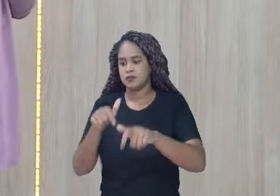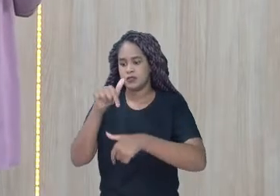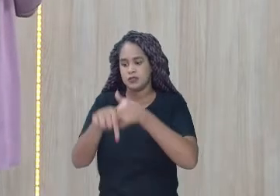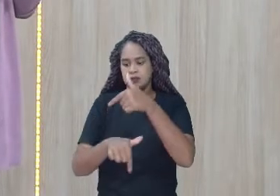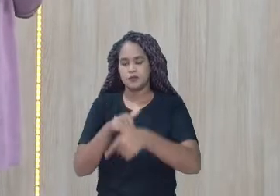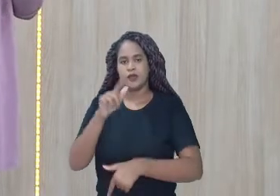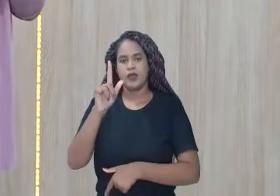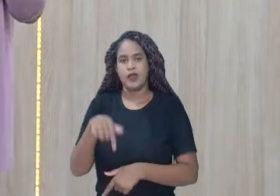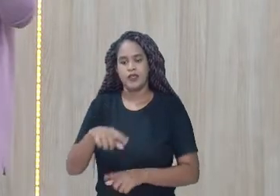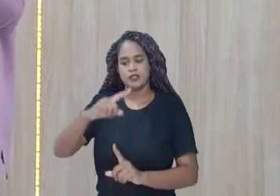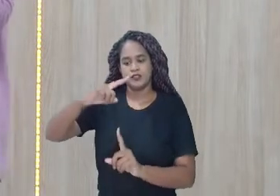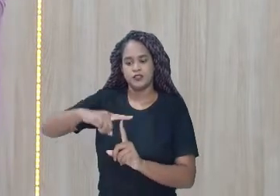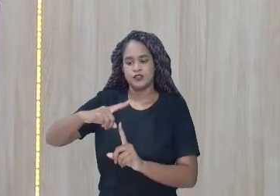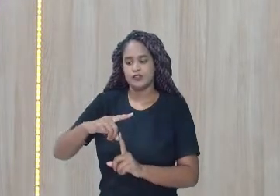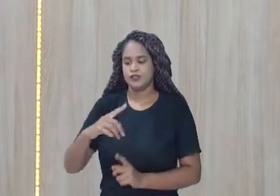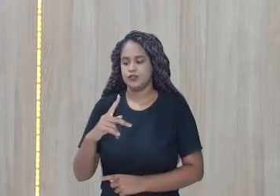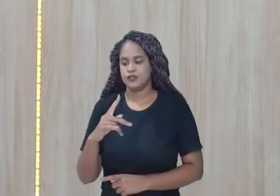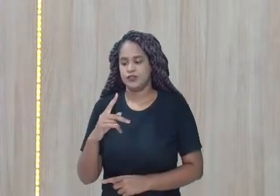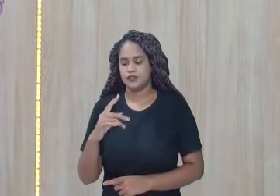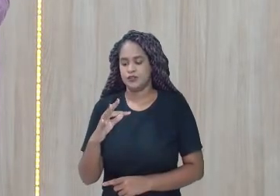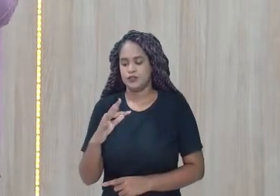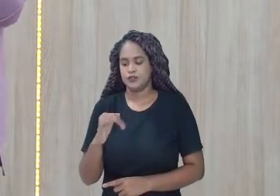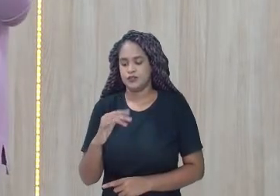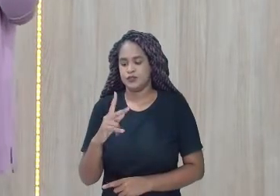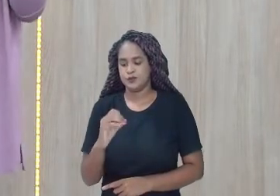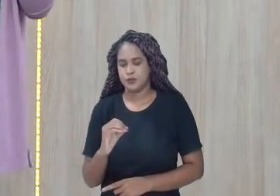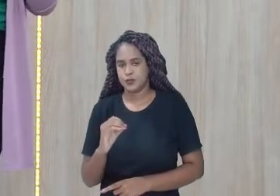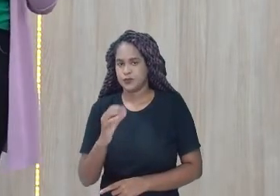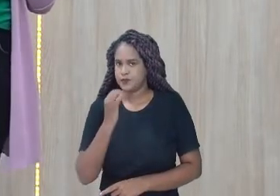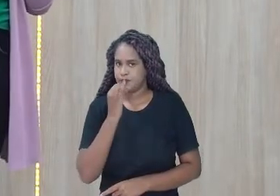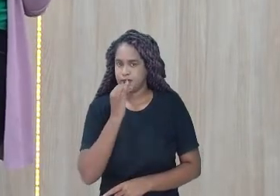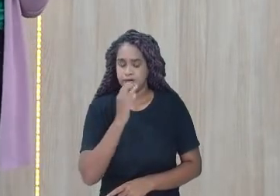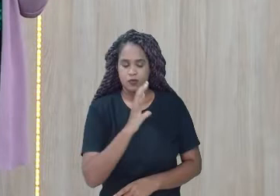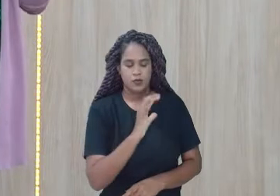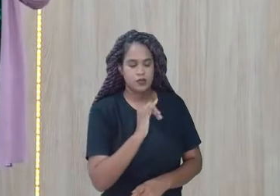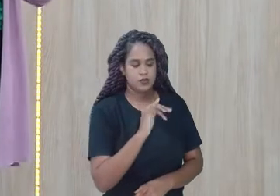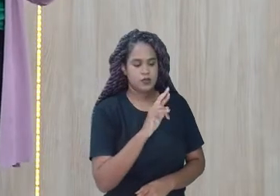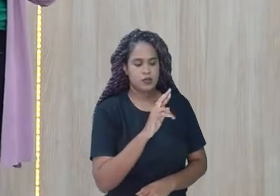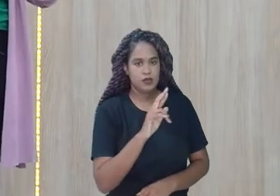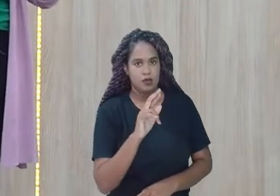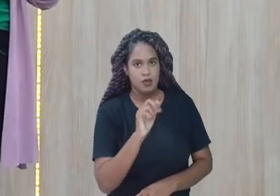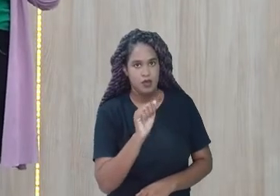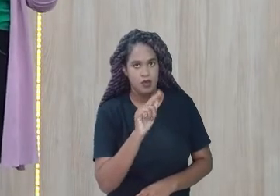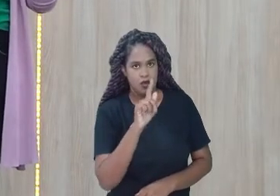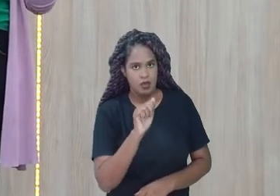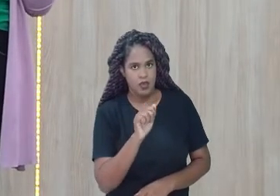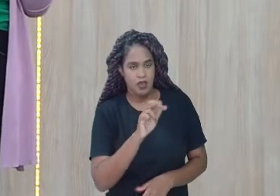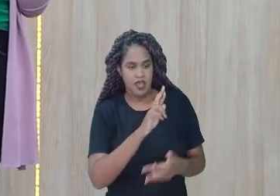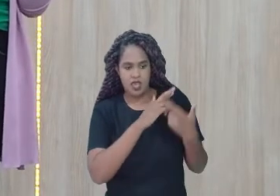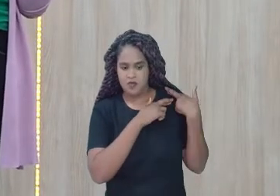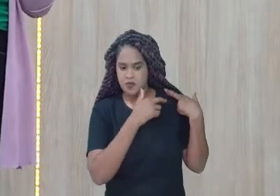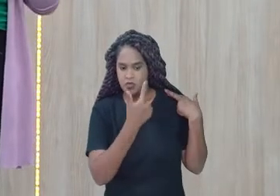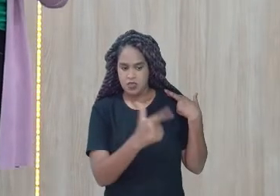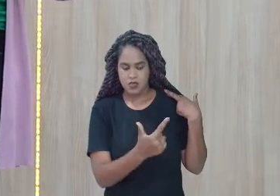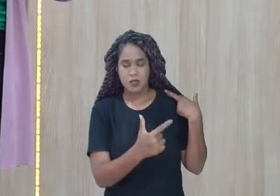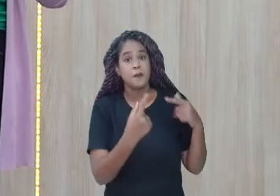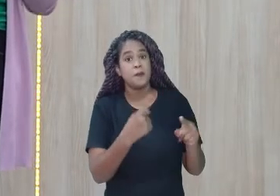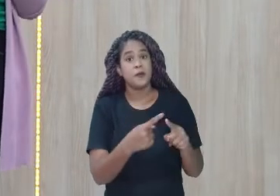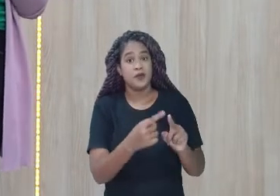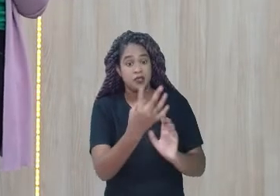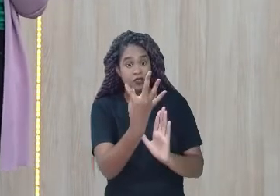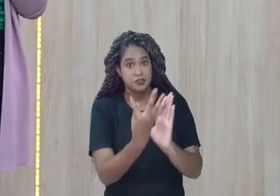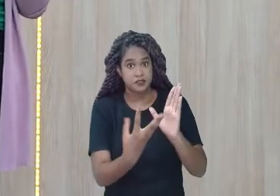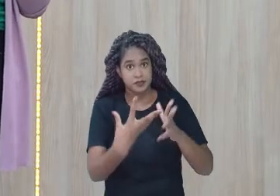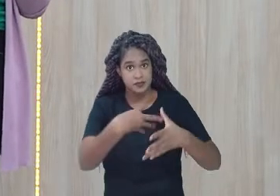minha personagem. Aqui, por exemplo, quando eu digo que as cigarras são irresponsáveis, porque lá naquela fábula da cigarra e da formiga, a cigarra